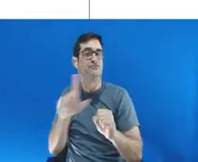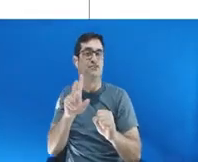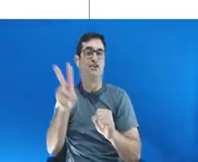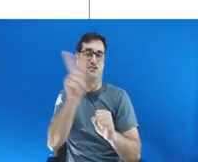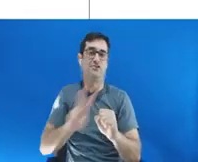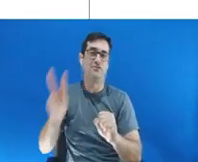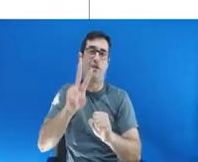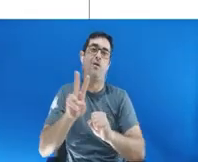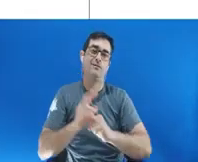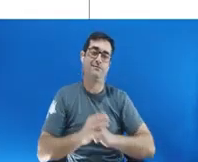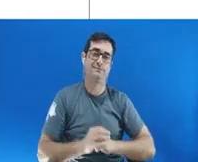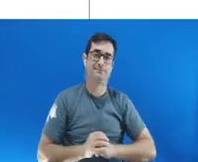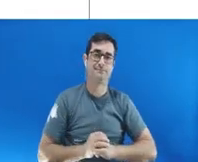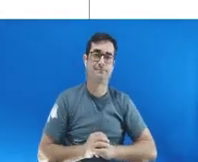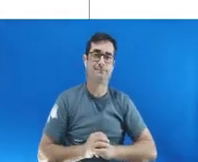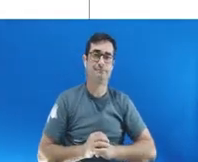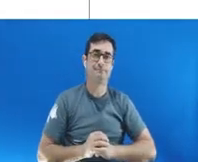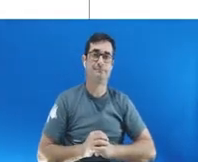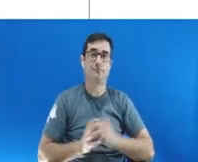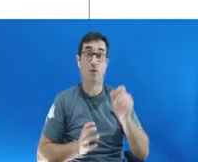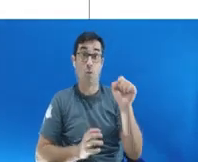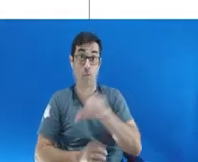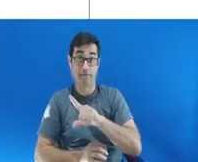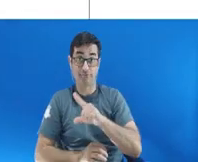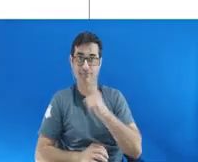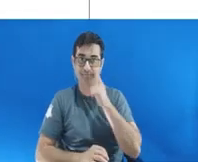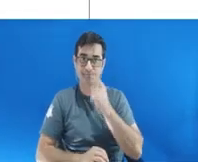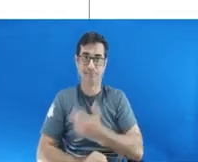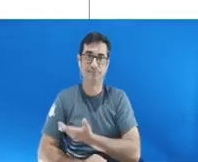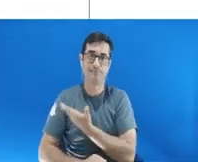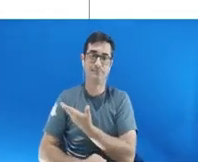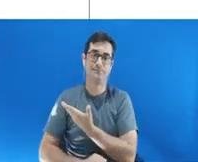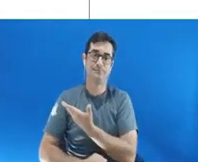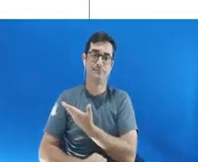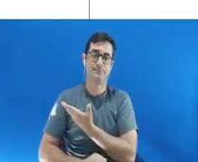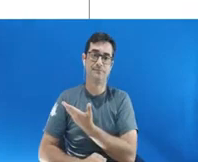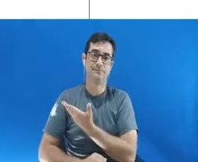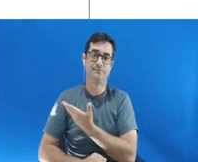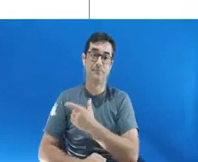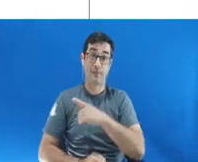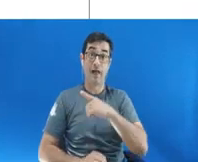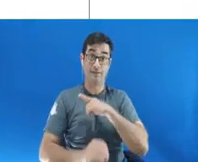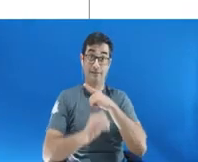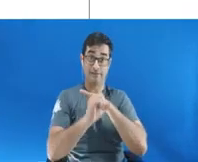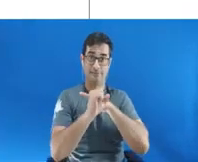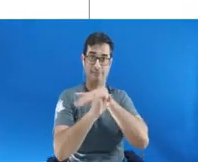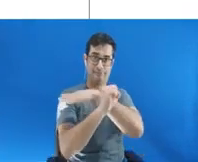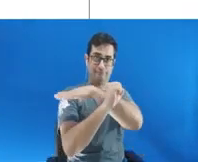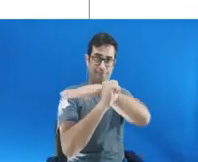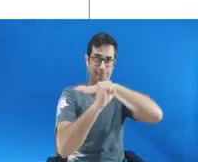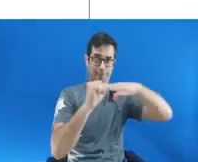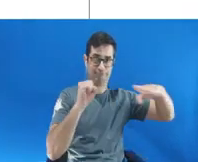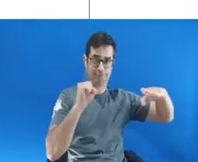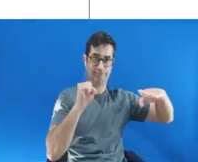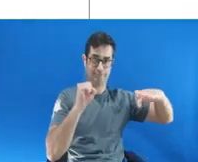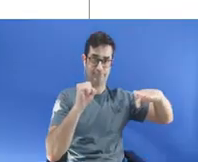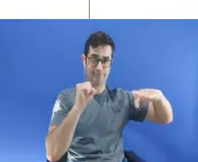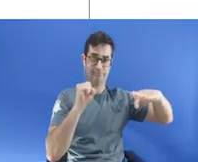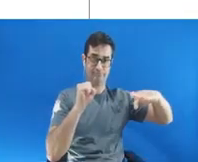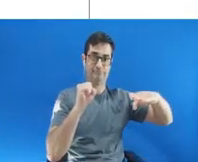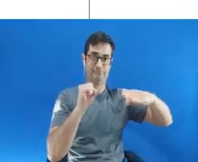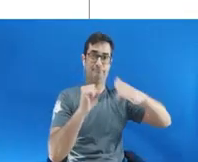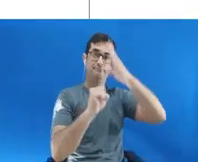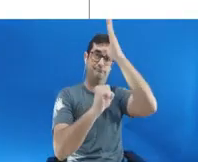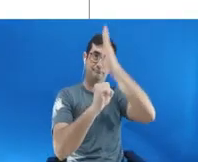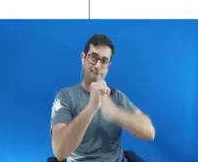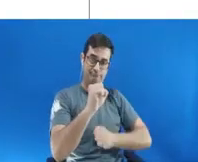um nó, mas eu posso botar ele aqui ou aqui. E aqui ele vai estar blindando. Nesse caso, eu tenho 4. Se